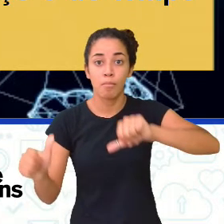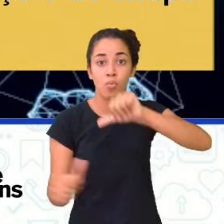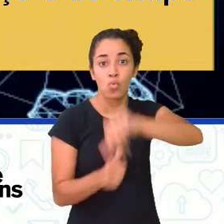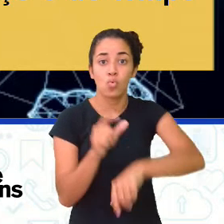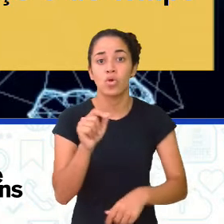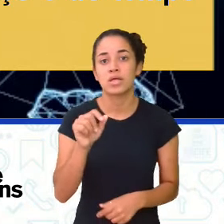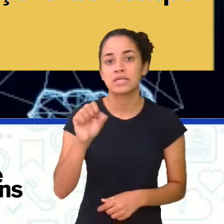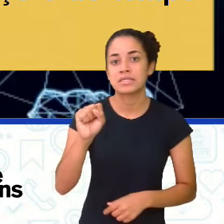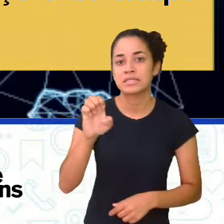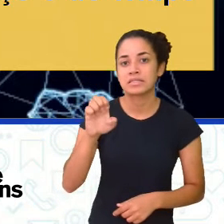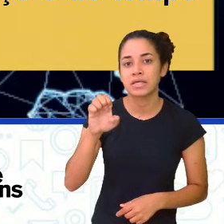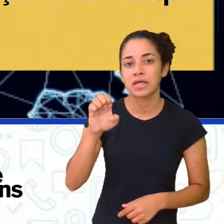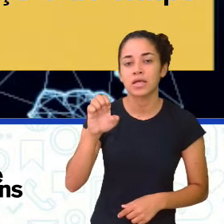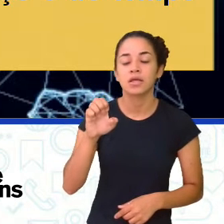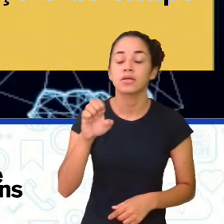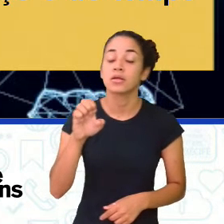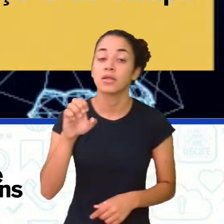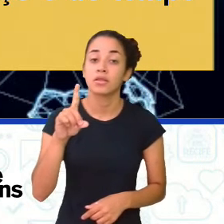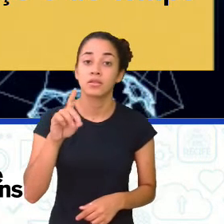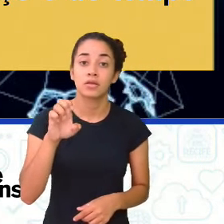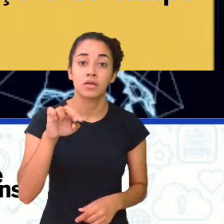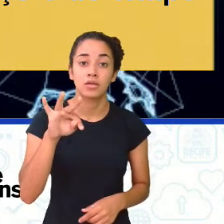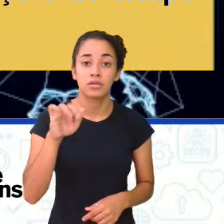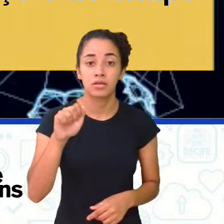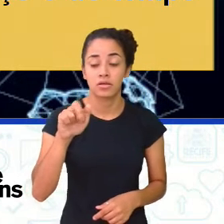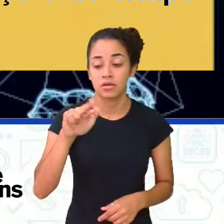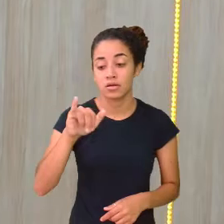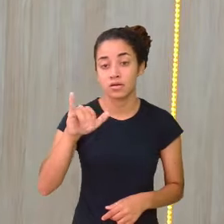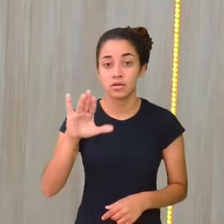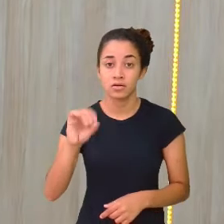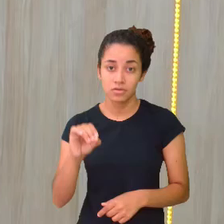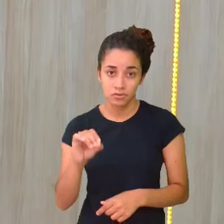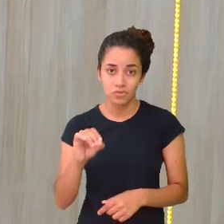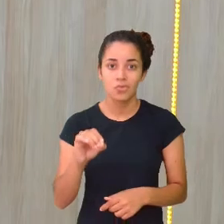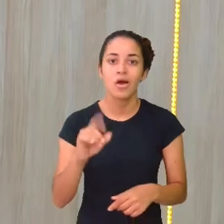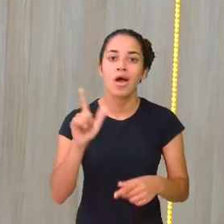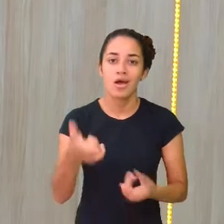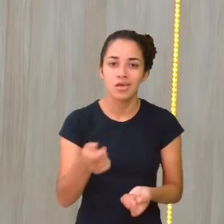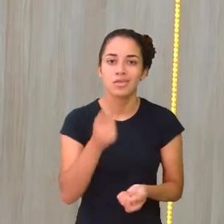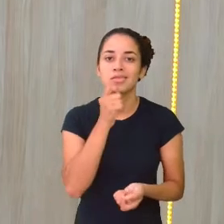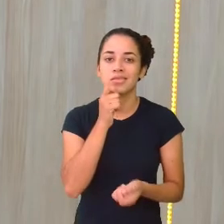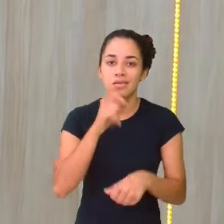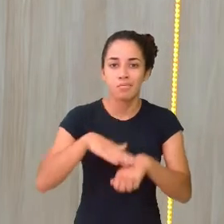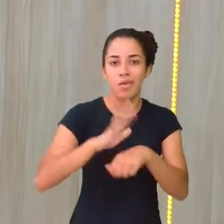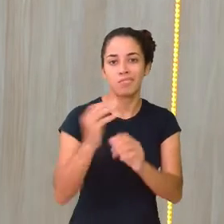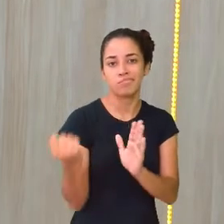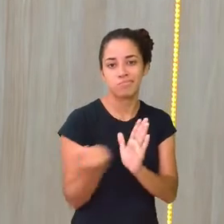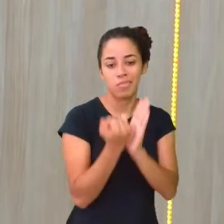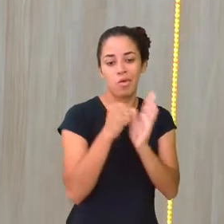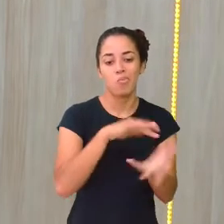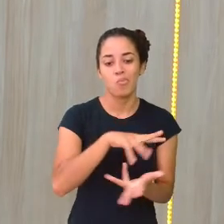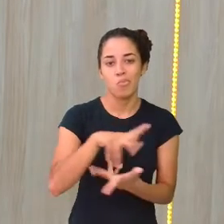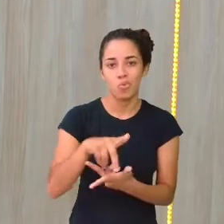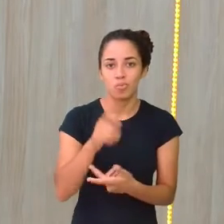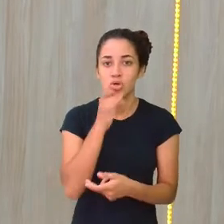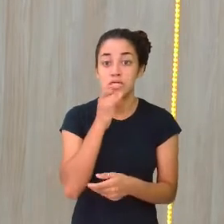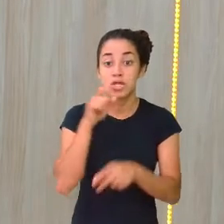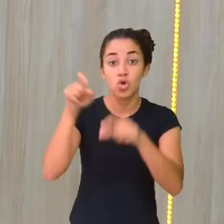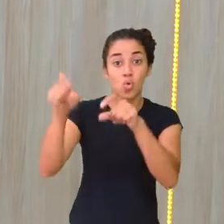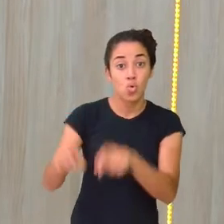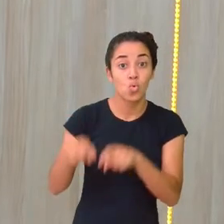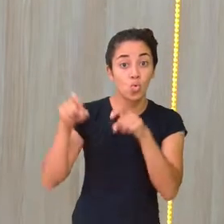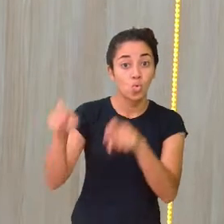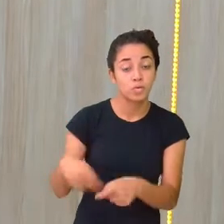sedentário, e aí começa, de fato, a deixar mais marcas no mundo, né? Começa a questão da